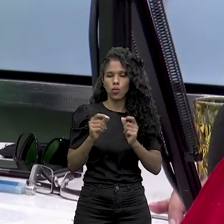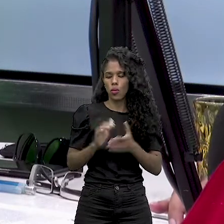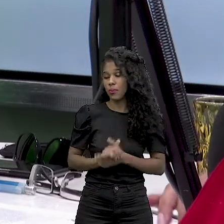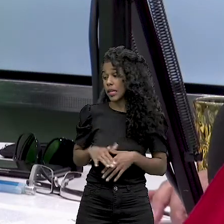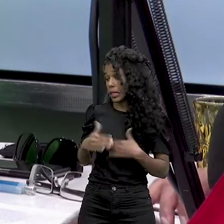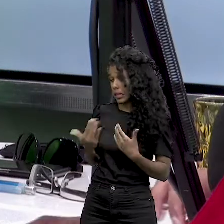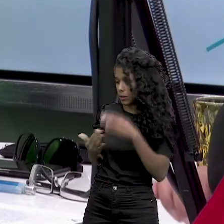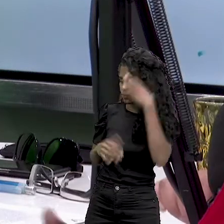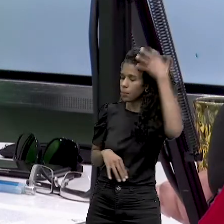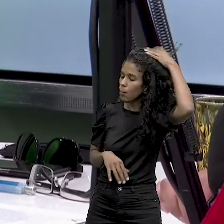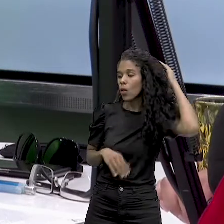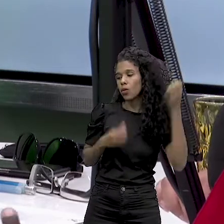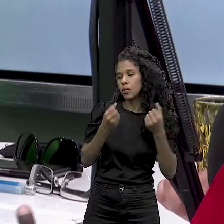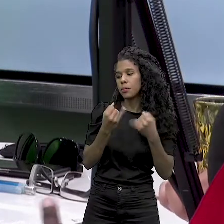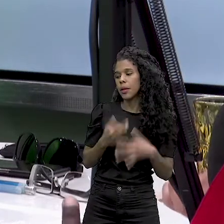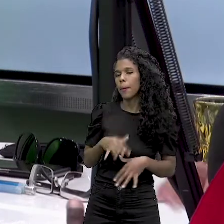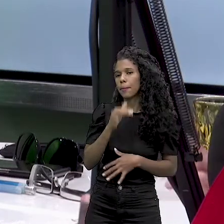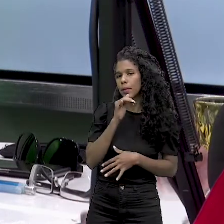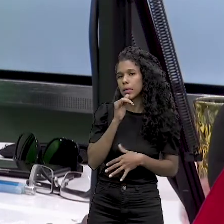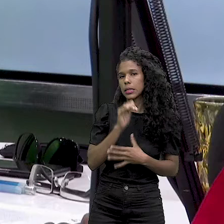Dá um exemplo.